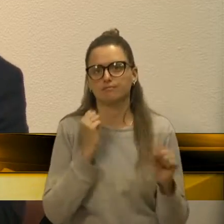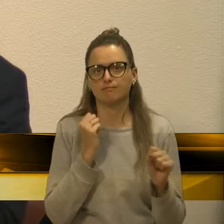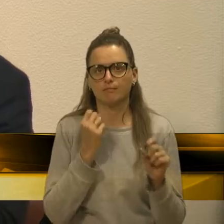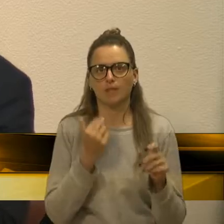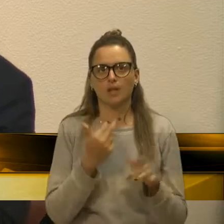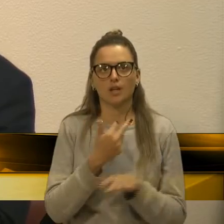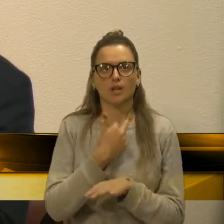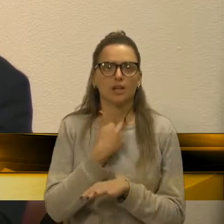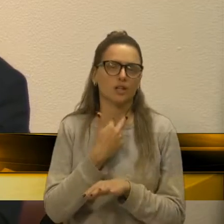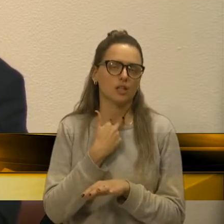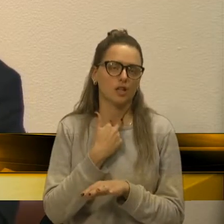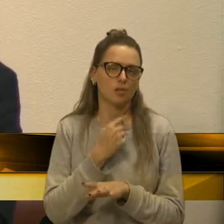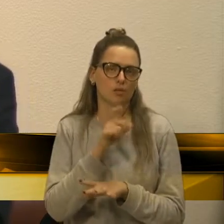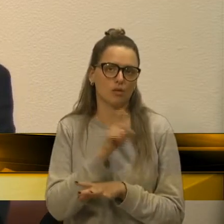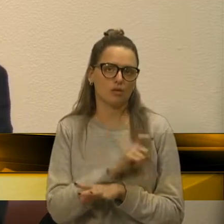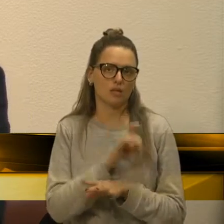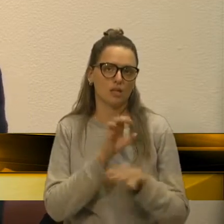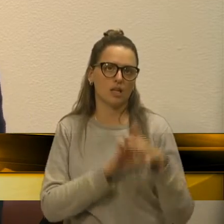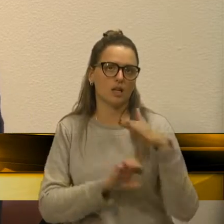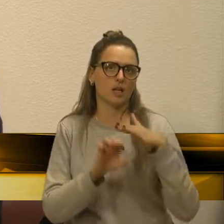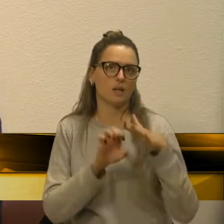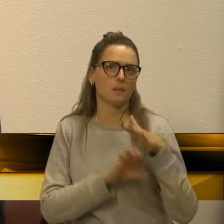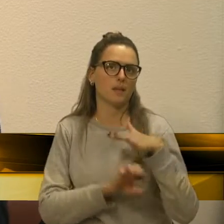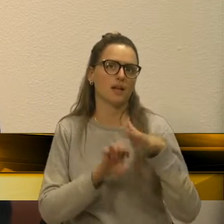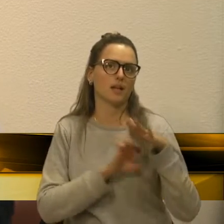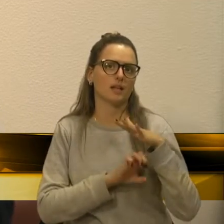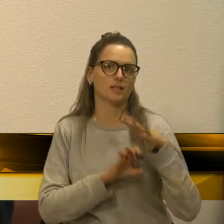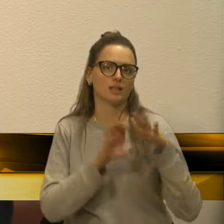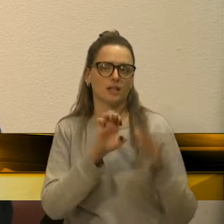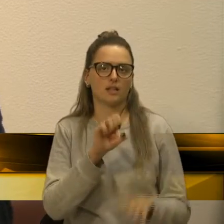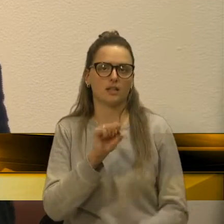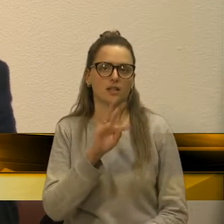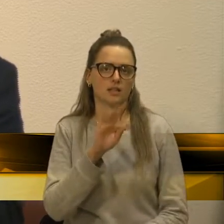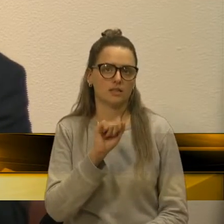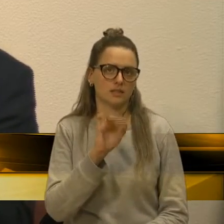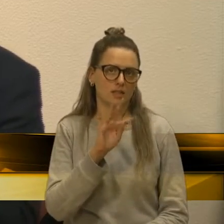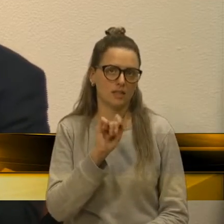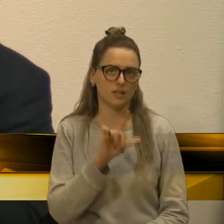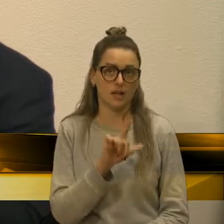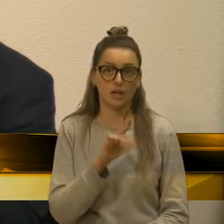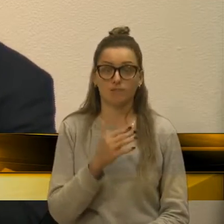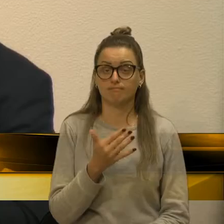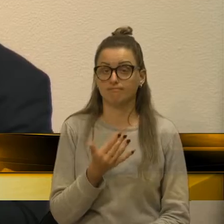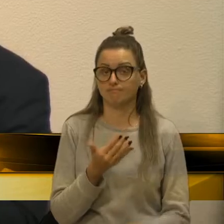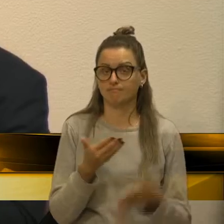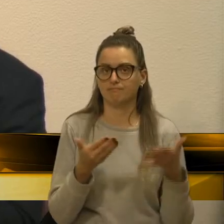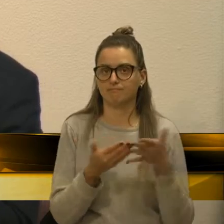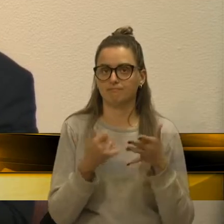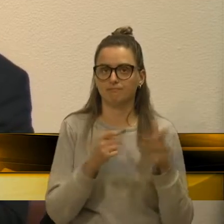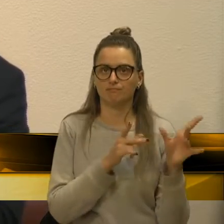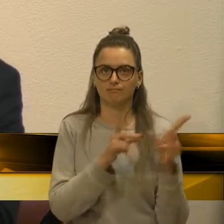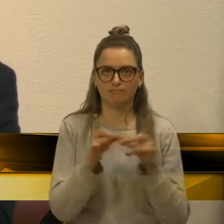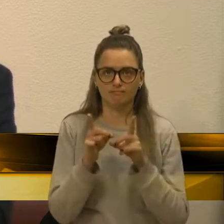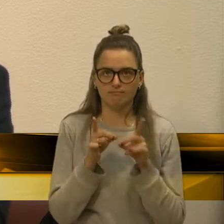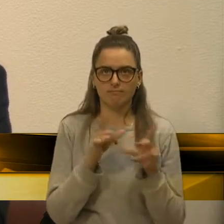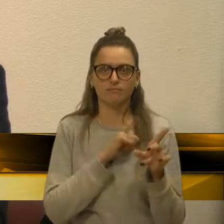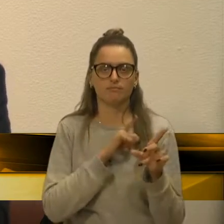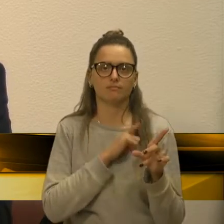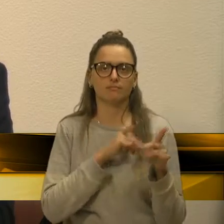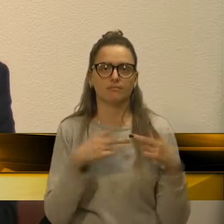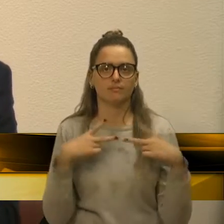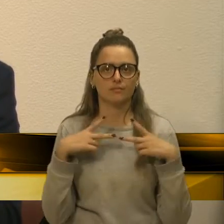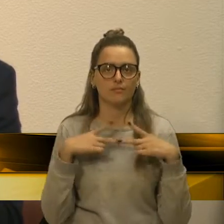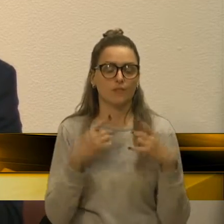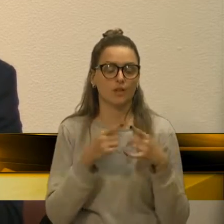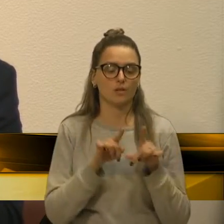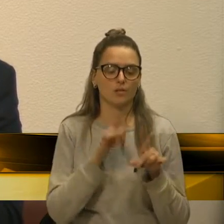ser uma empresa estatal, e se criou essa ideia de que tem que se vender, se privatizar. Mas essa ideia de privatização